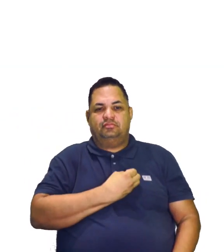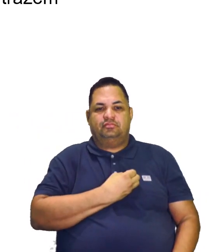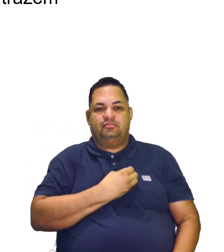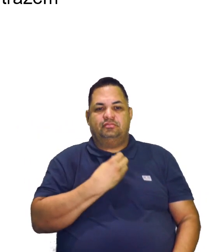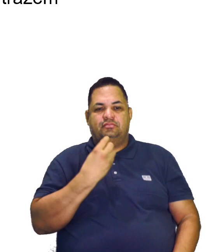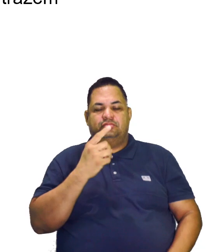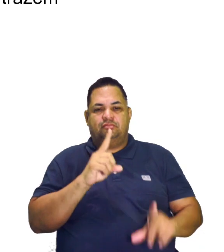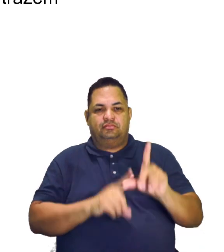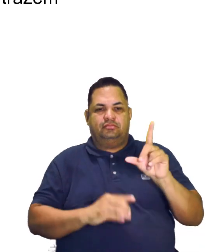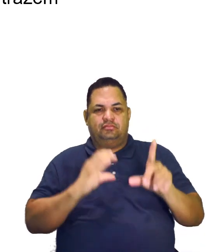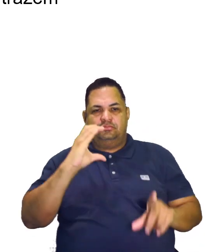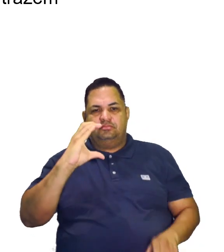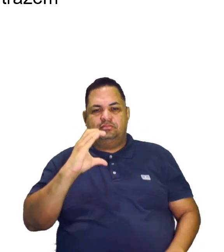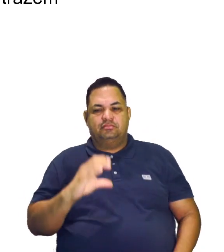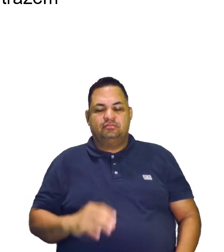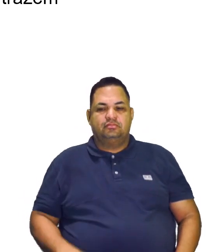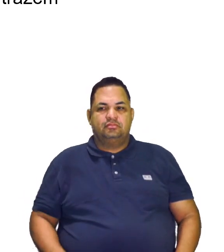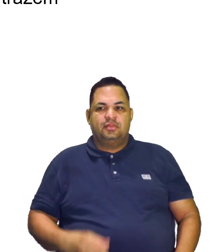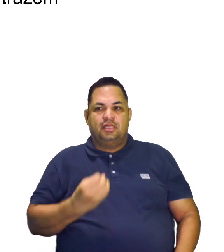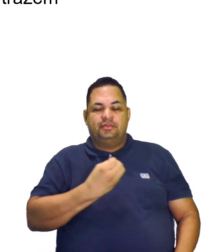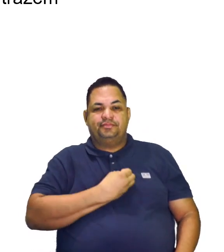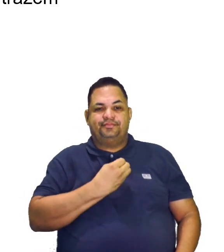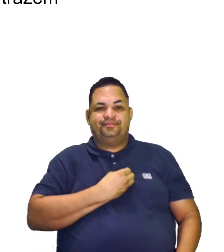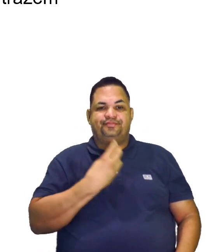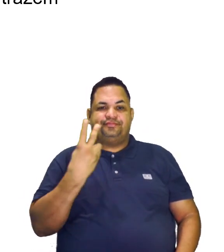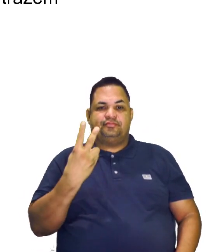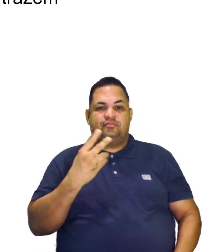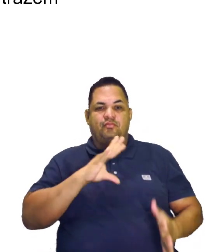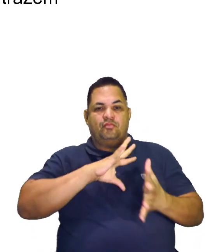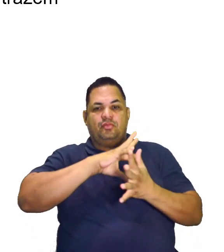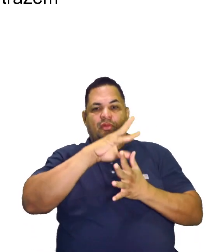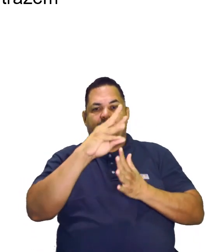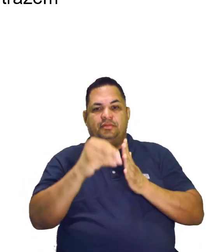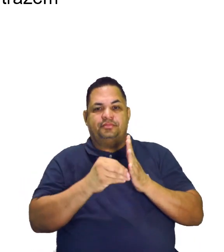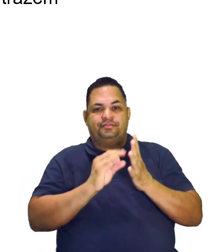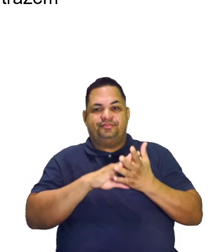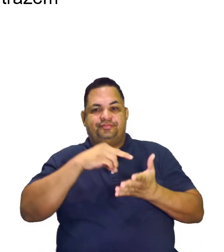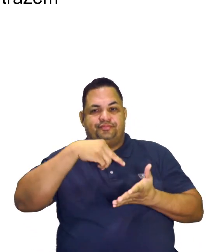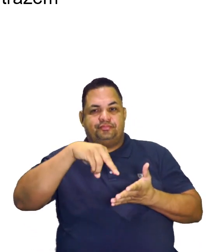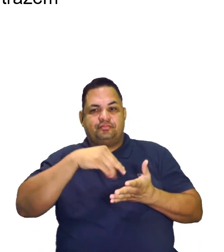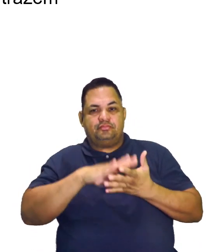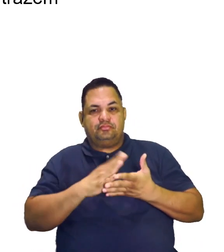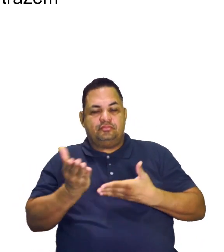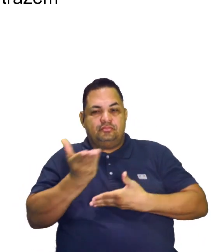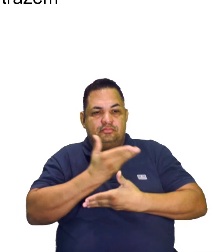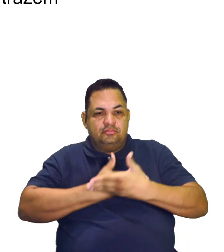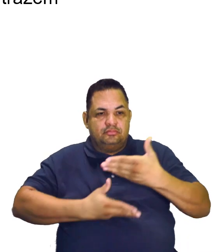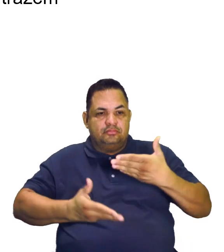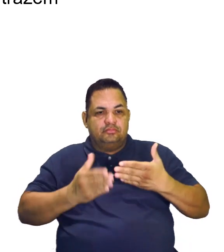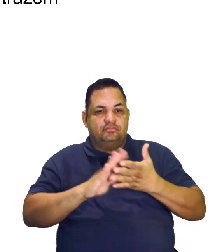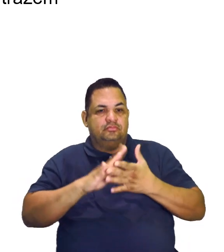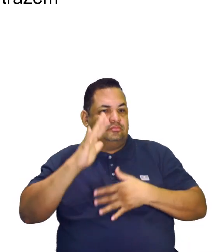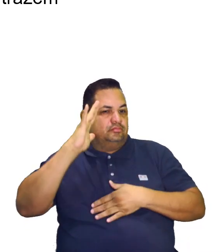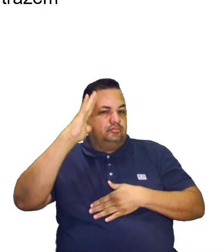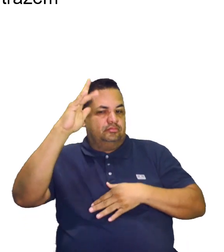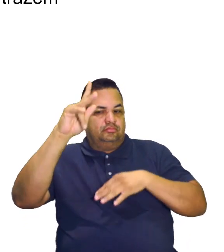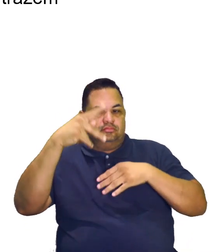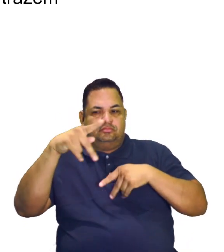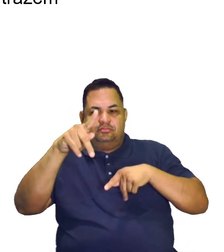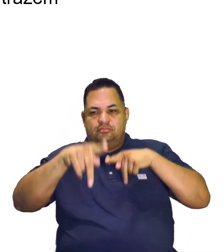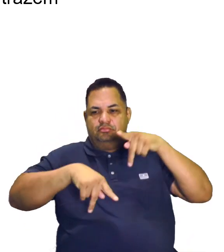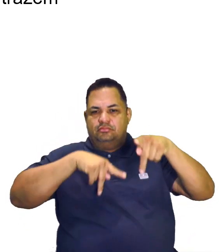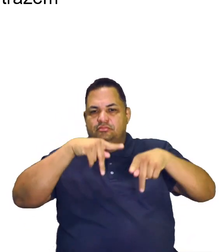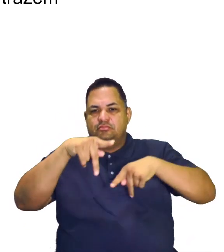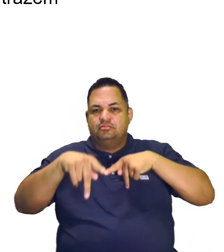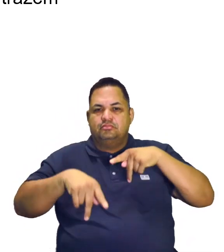C. Questão 2. Na Amazônia, a dança está integrada ao imaginário do seu